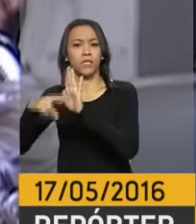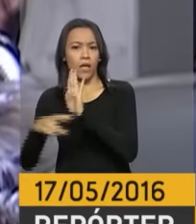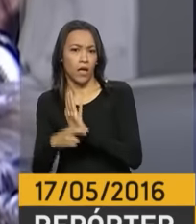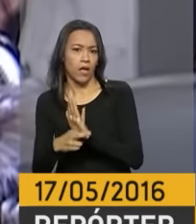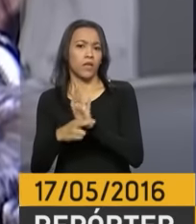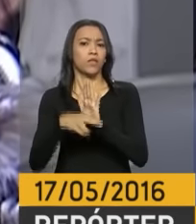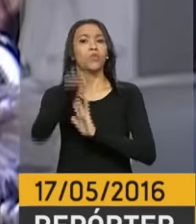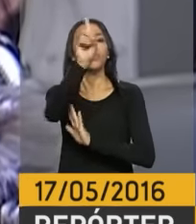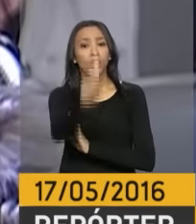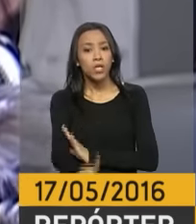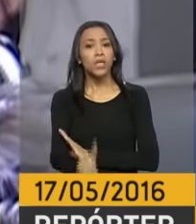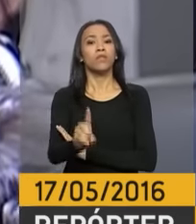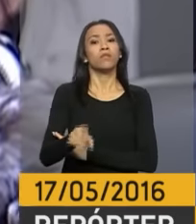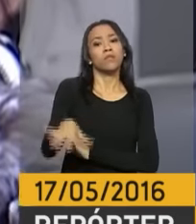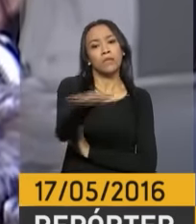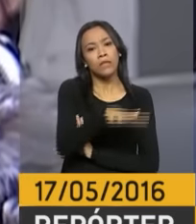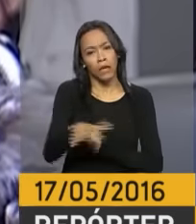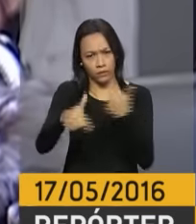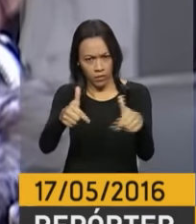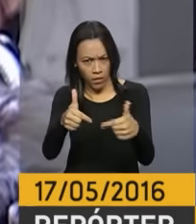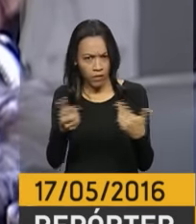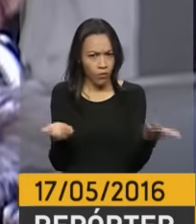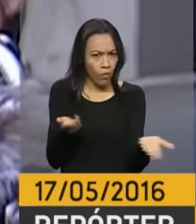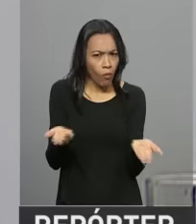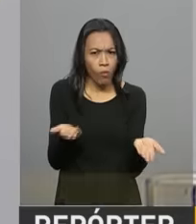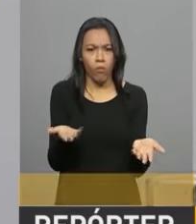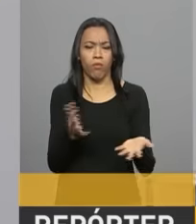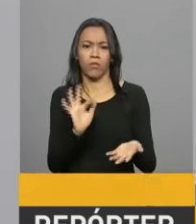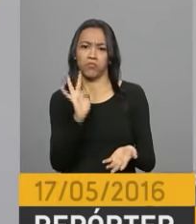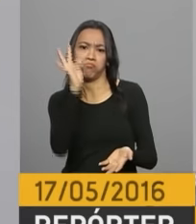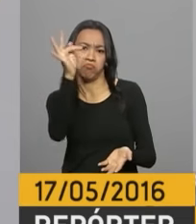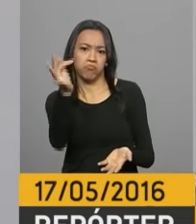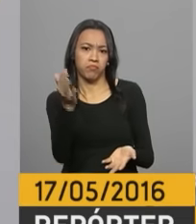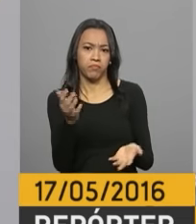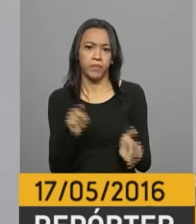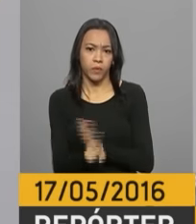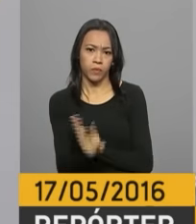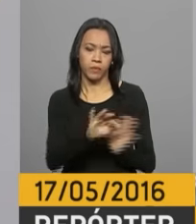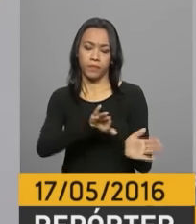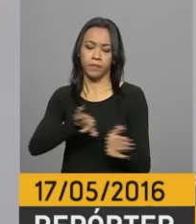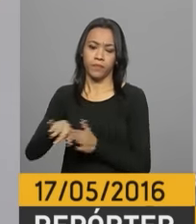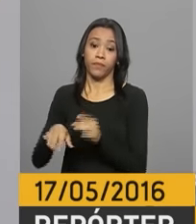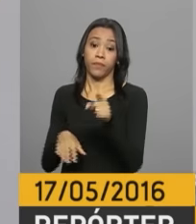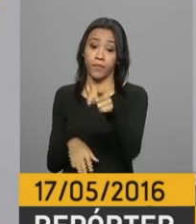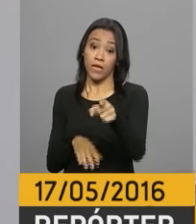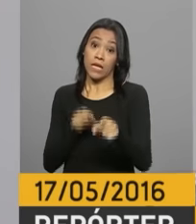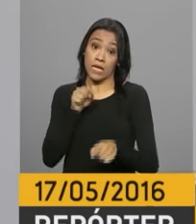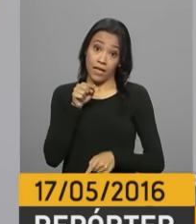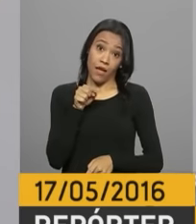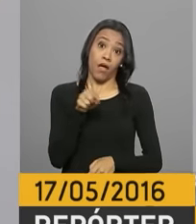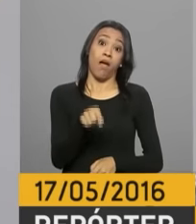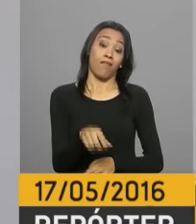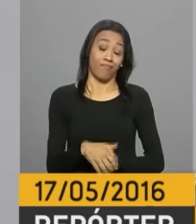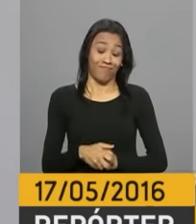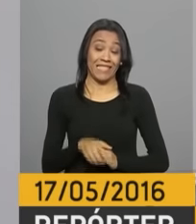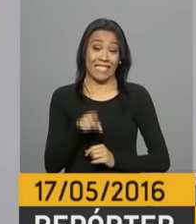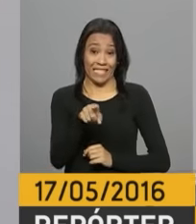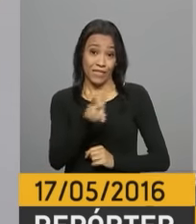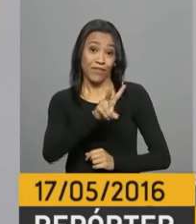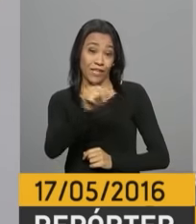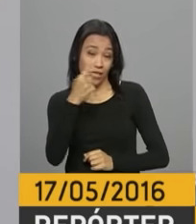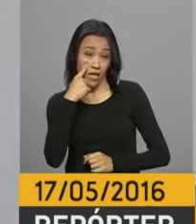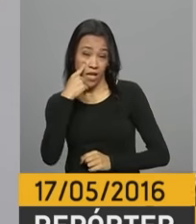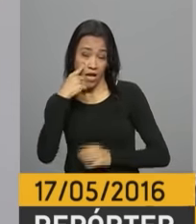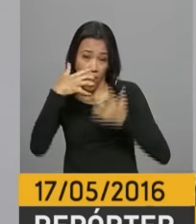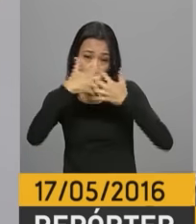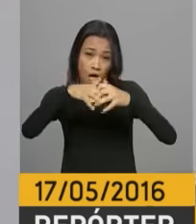trabalhistas? Esse é exatamente algo que será objeto de análise, mas uma